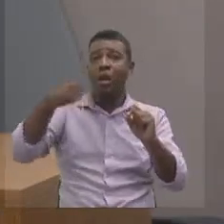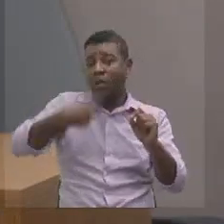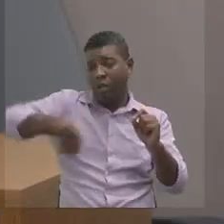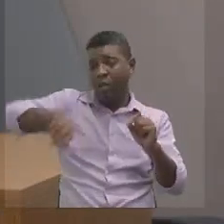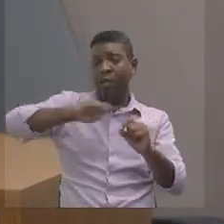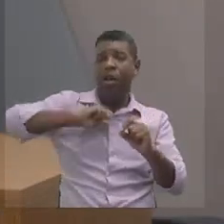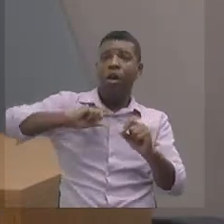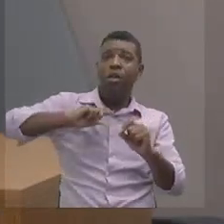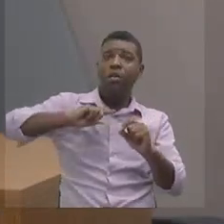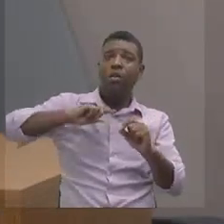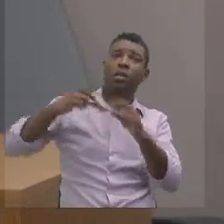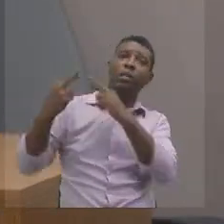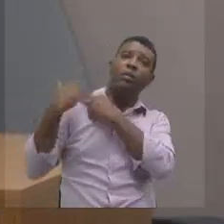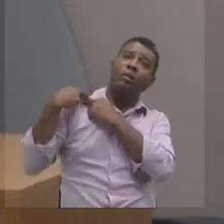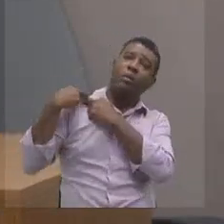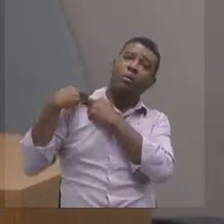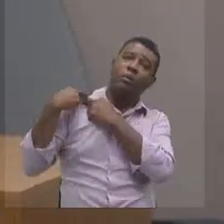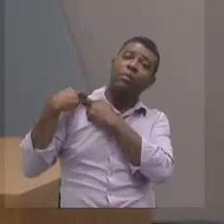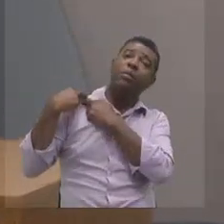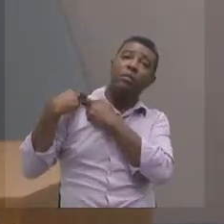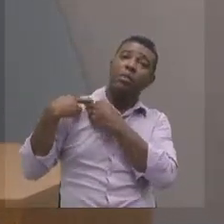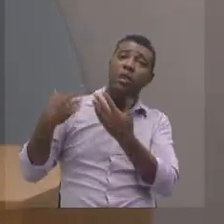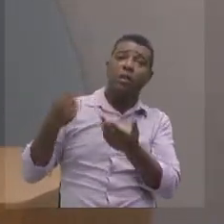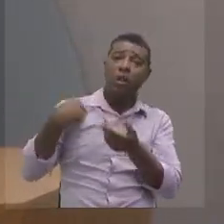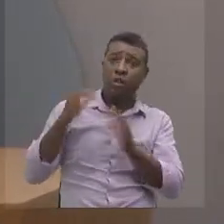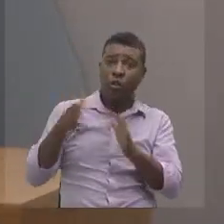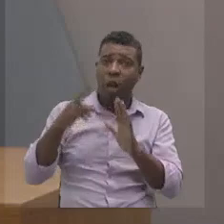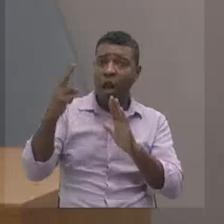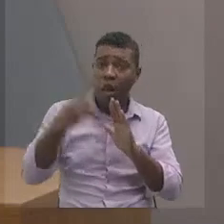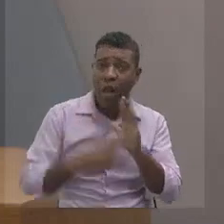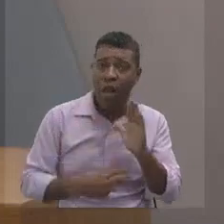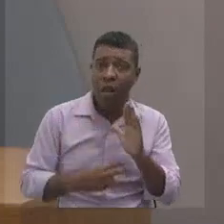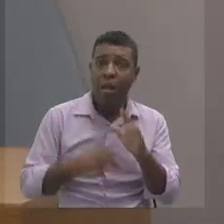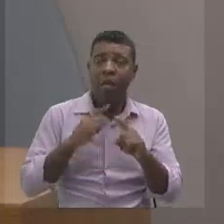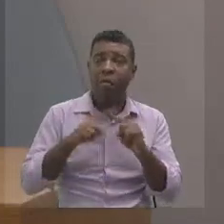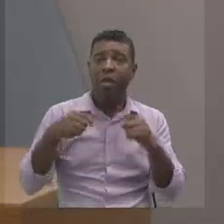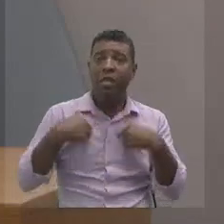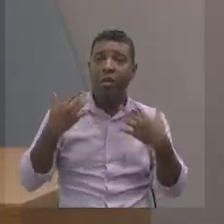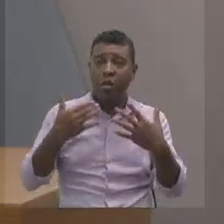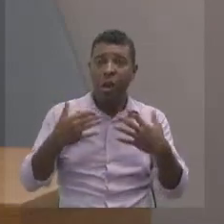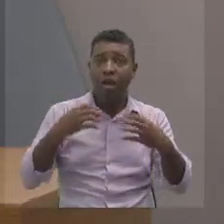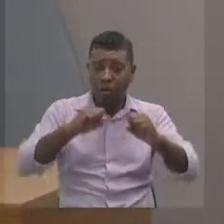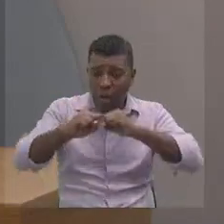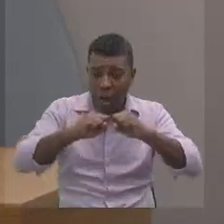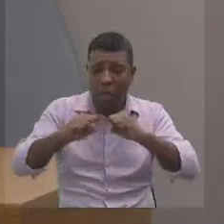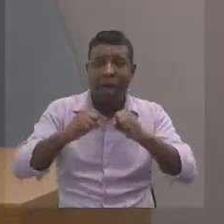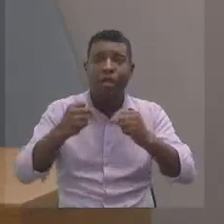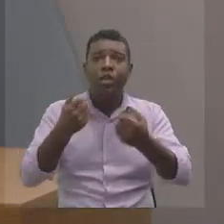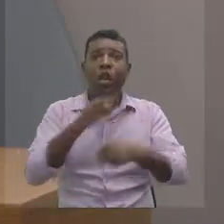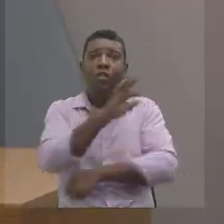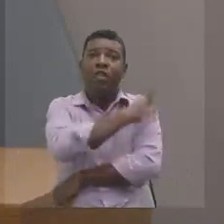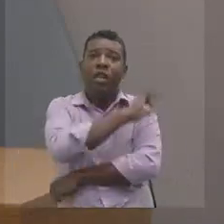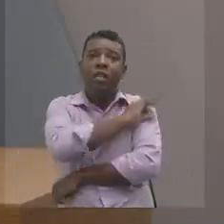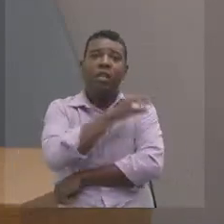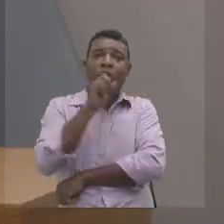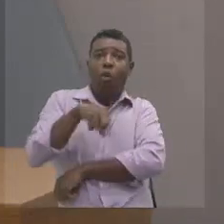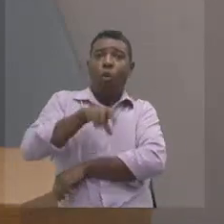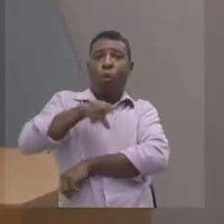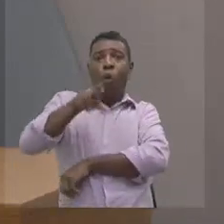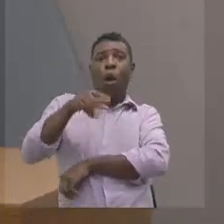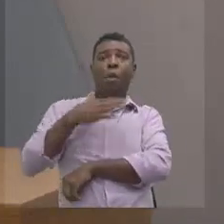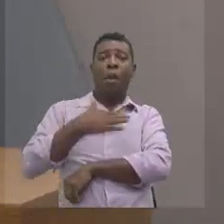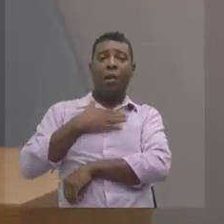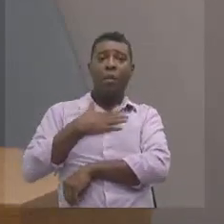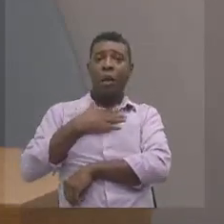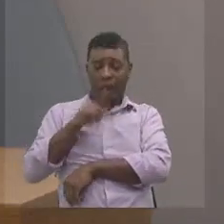das nossas tarefas então de fato Eu já li mas eu quero o debate a fiscalização não é para mim né acalma caso